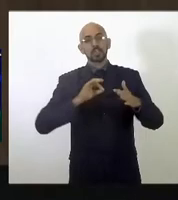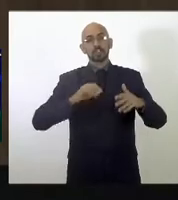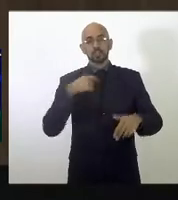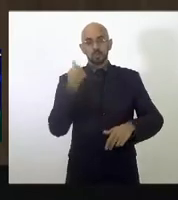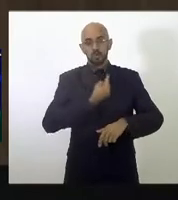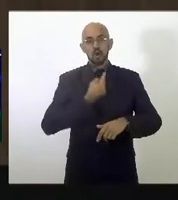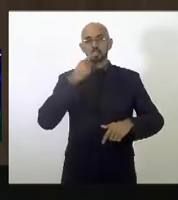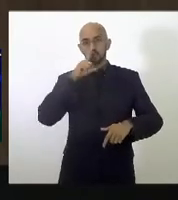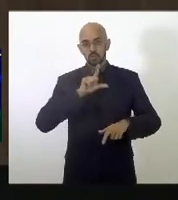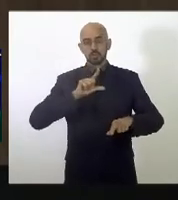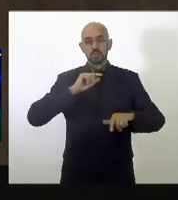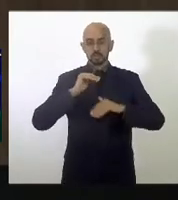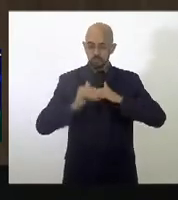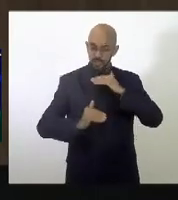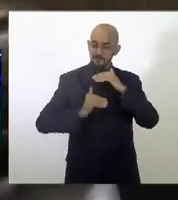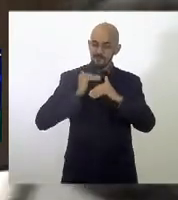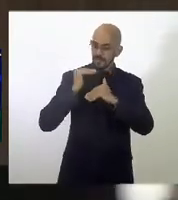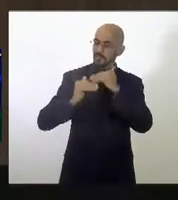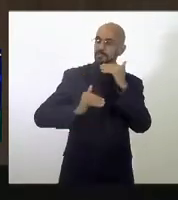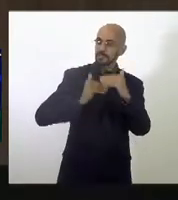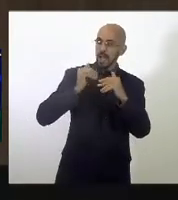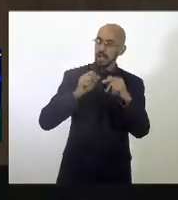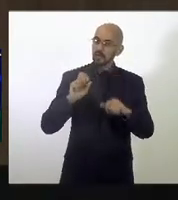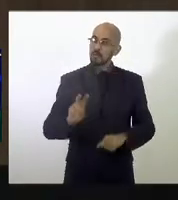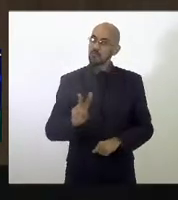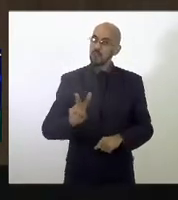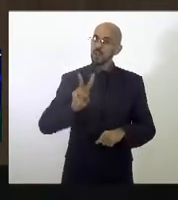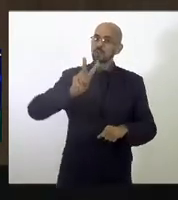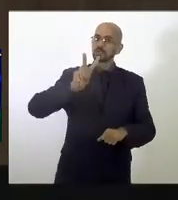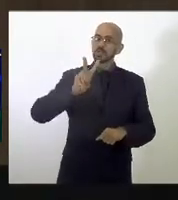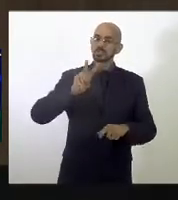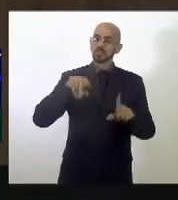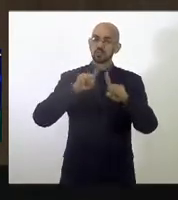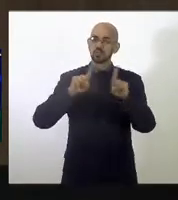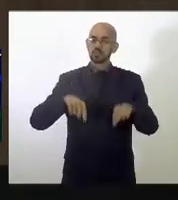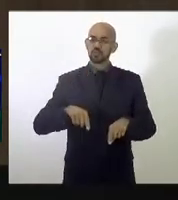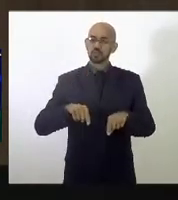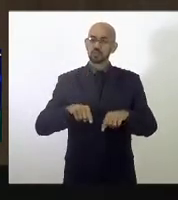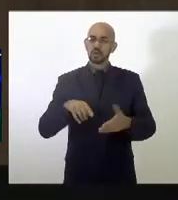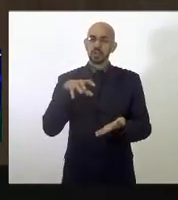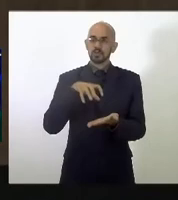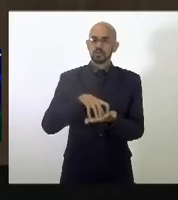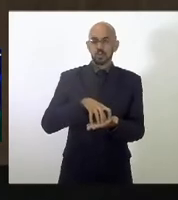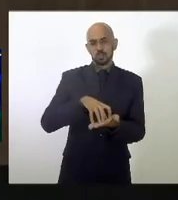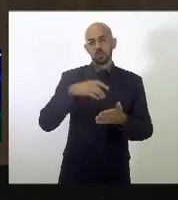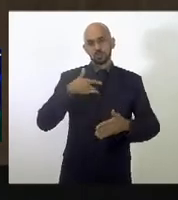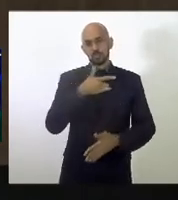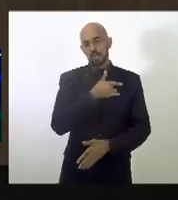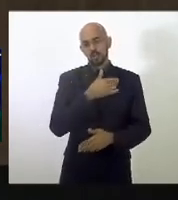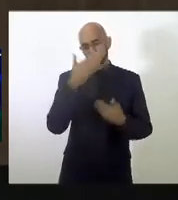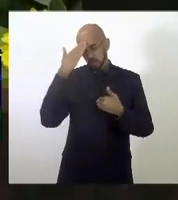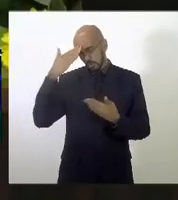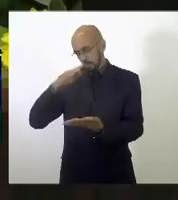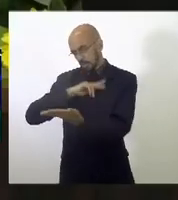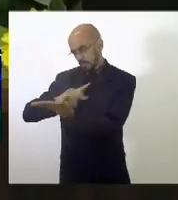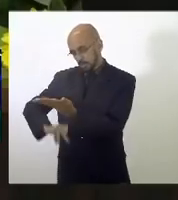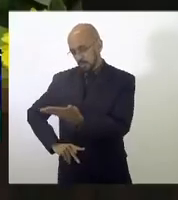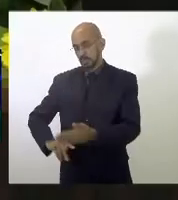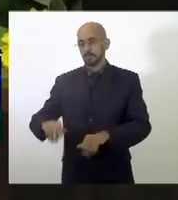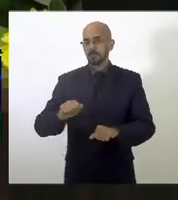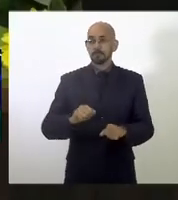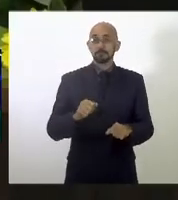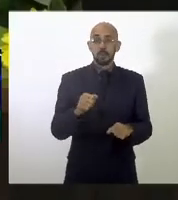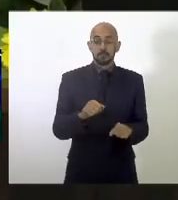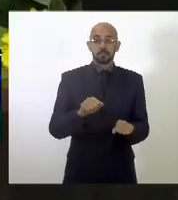aí dar mais um passo na valorização dos trabalhadores da área da saúde. Obrigado, presidente. Não